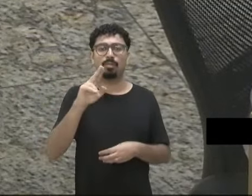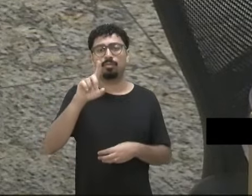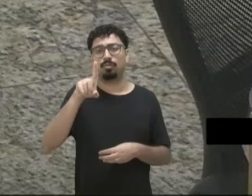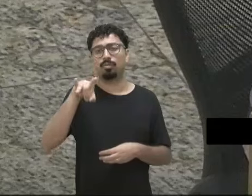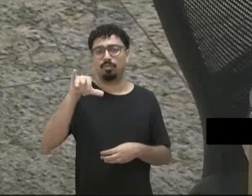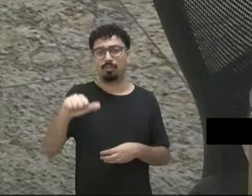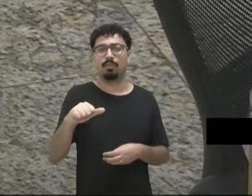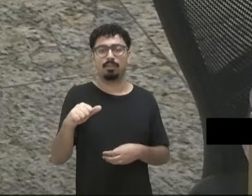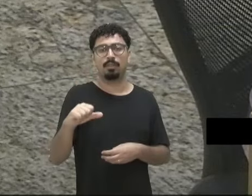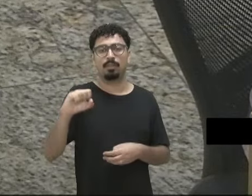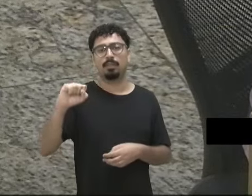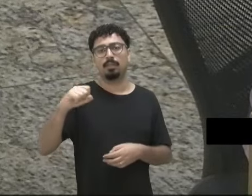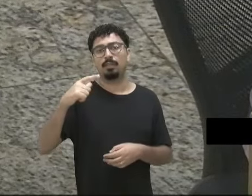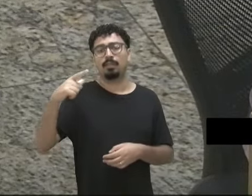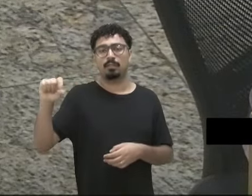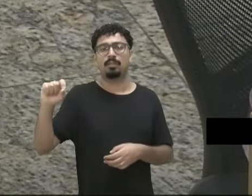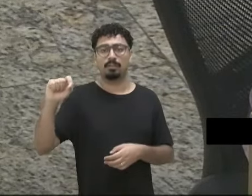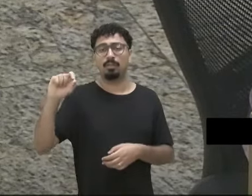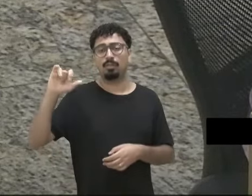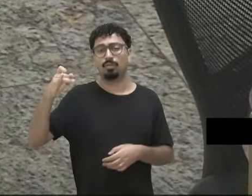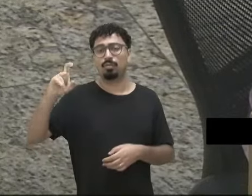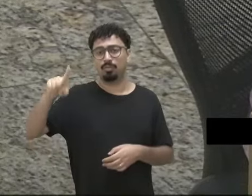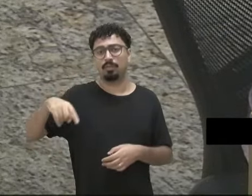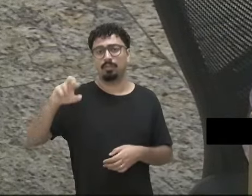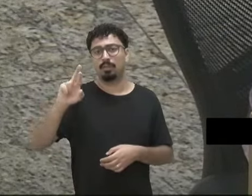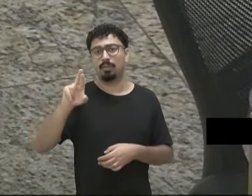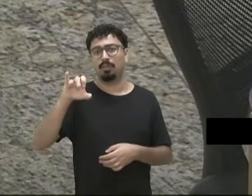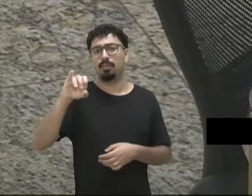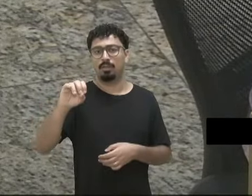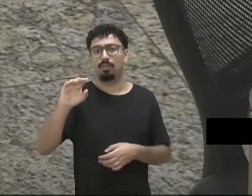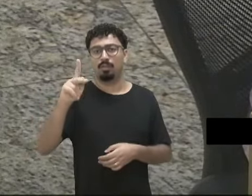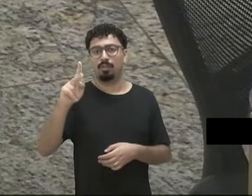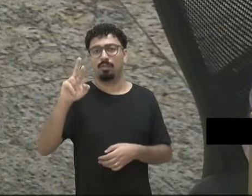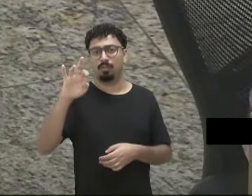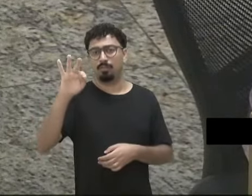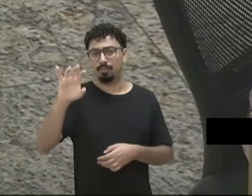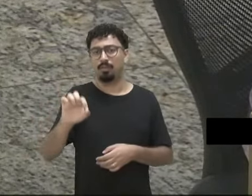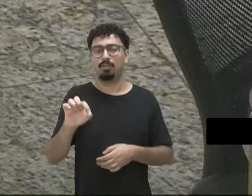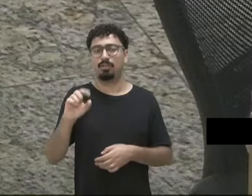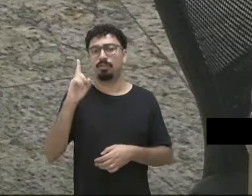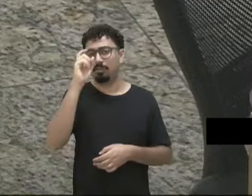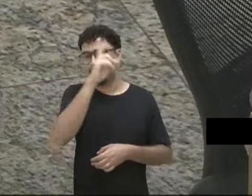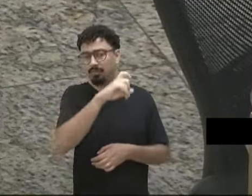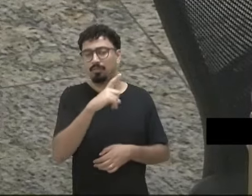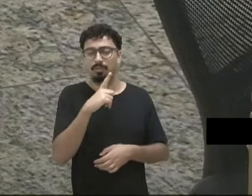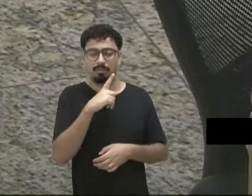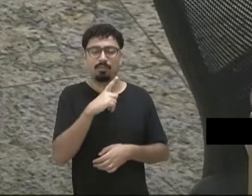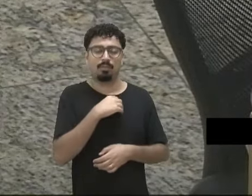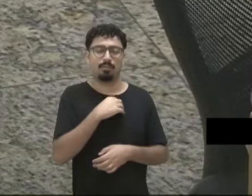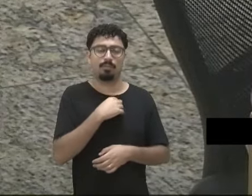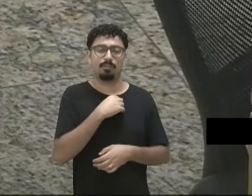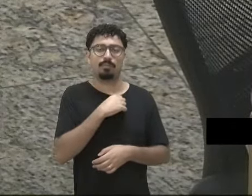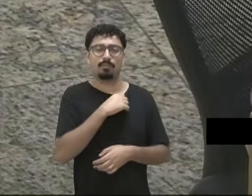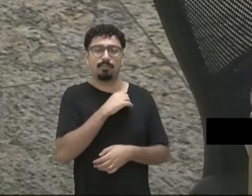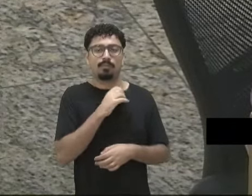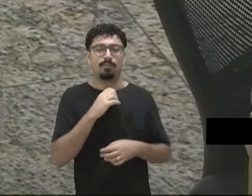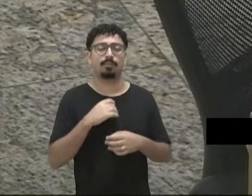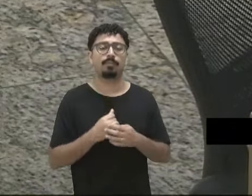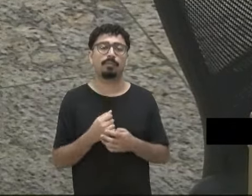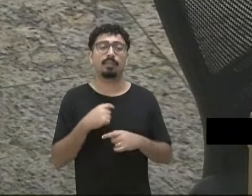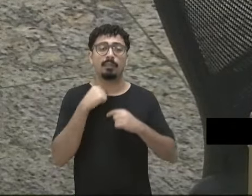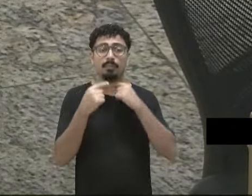São José do Rio Preto. Então, é uma dificuldade atender esse nível 4, né? E aí eu me pergunto, poxa, a gente